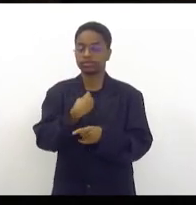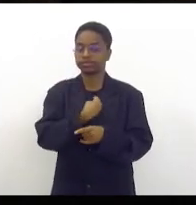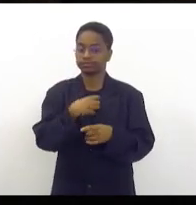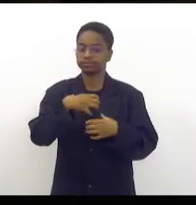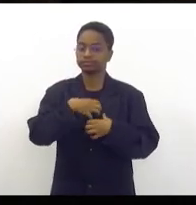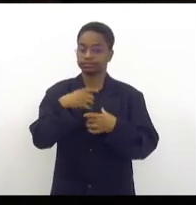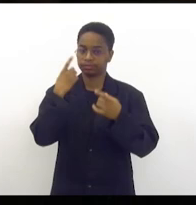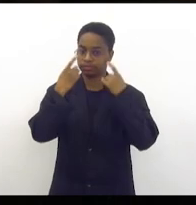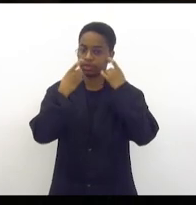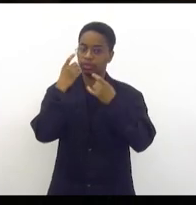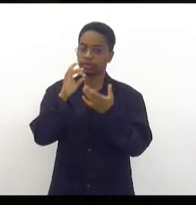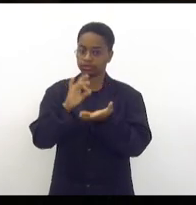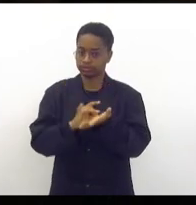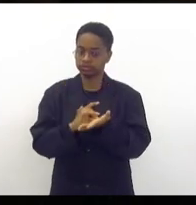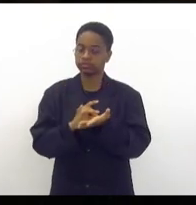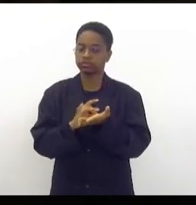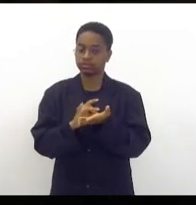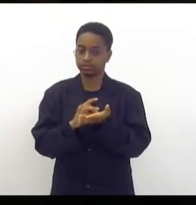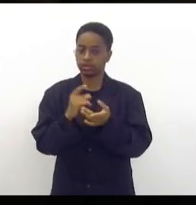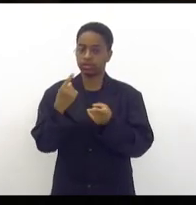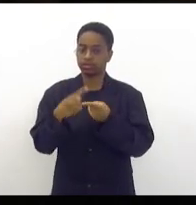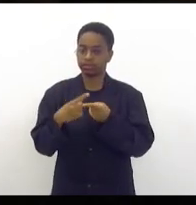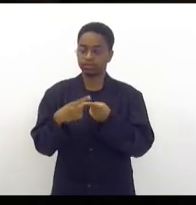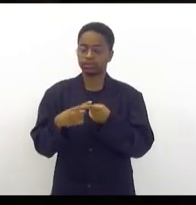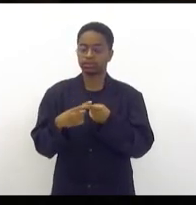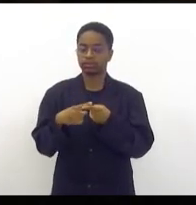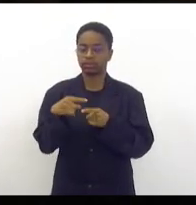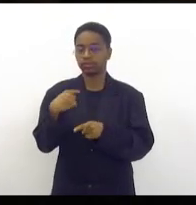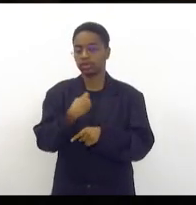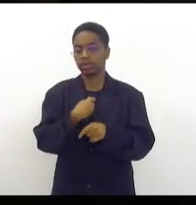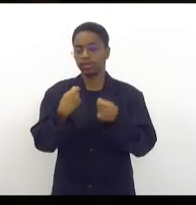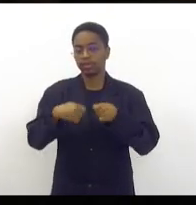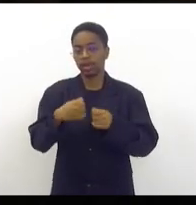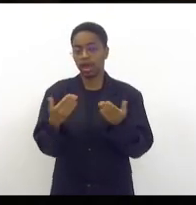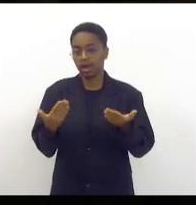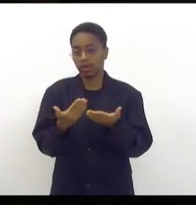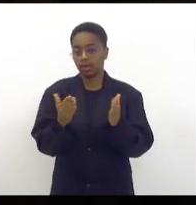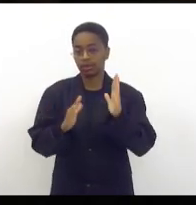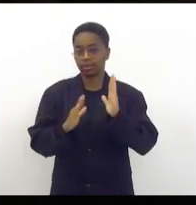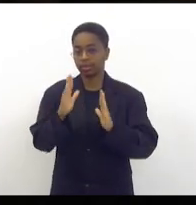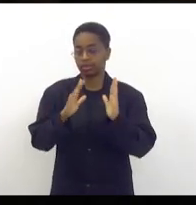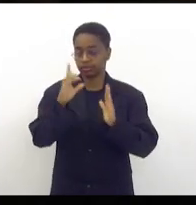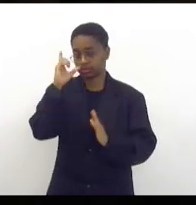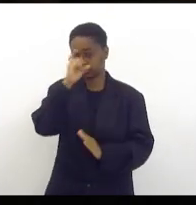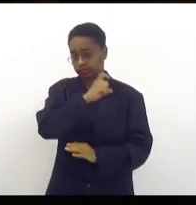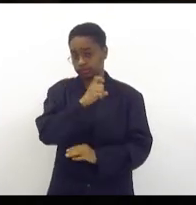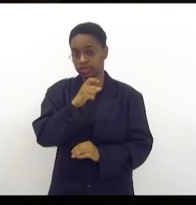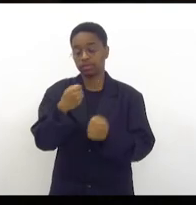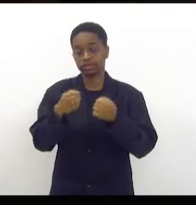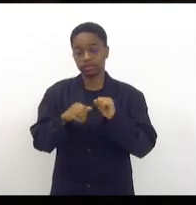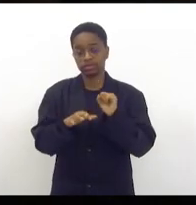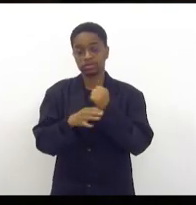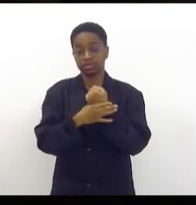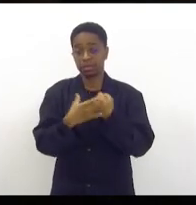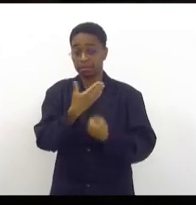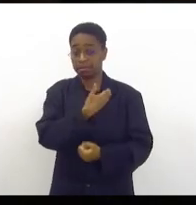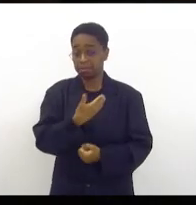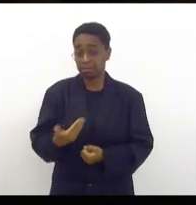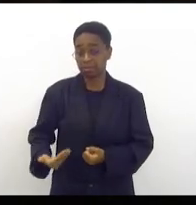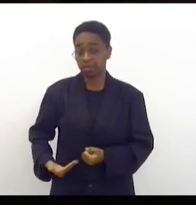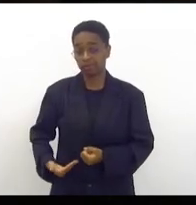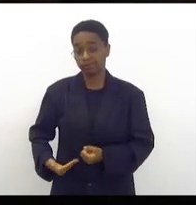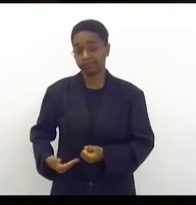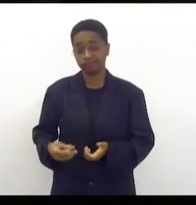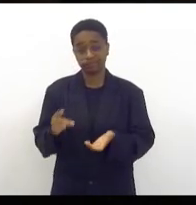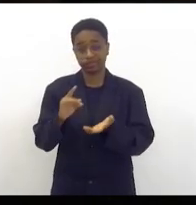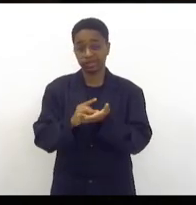é grande para que a gente possa ter, nesse momento crítico, que a segurança pública está totalmente fora